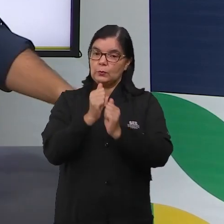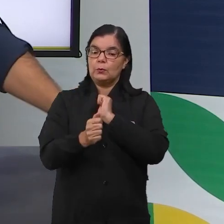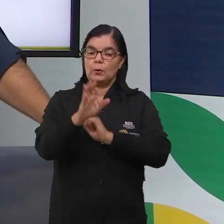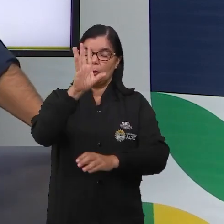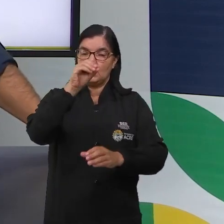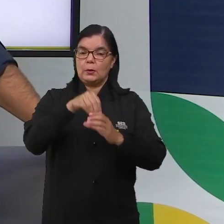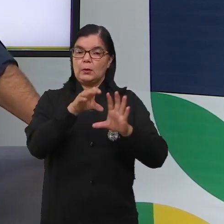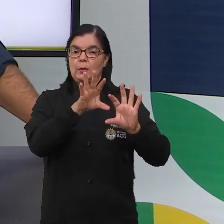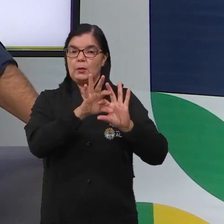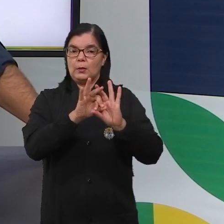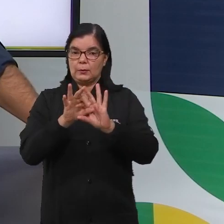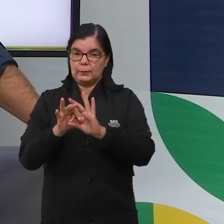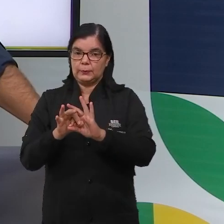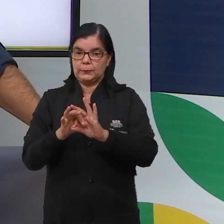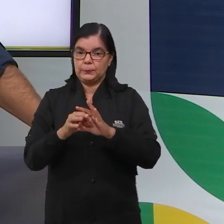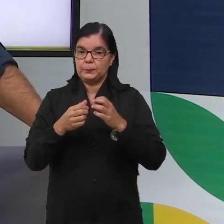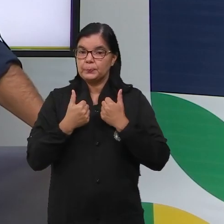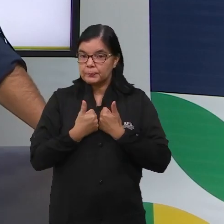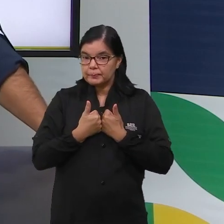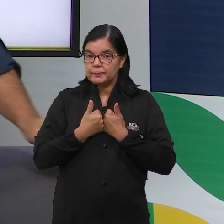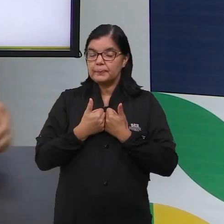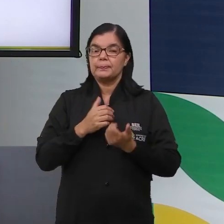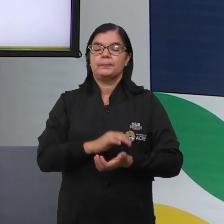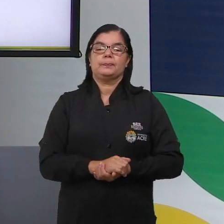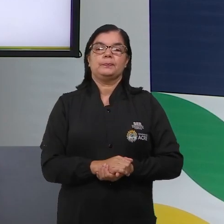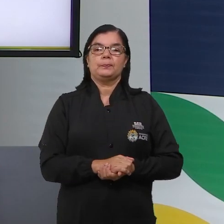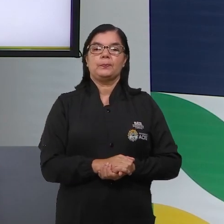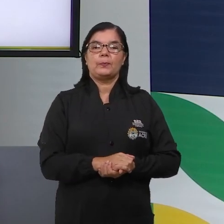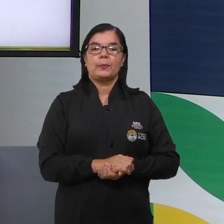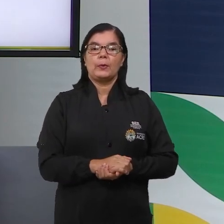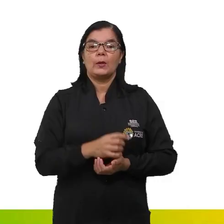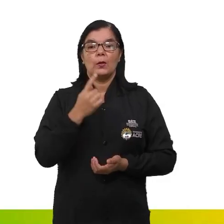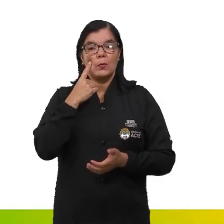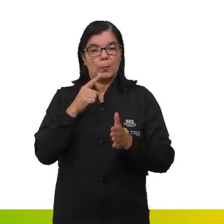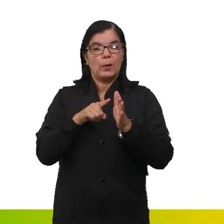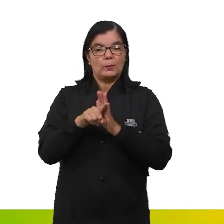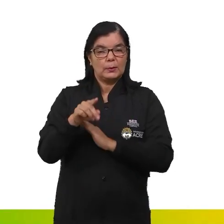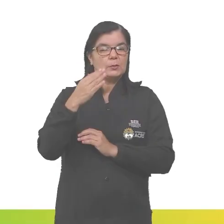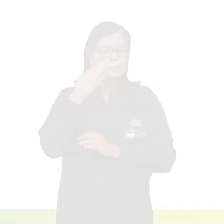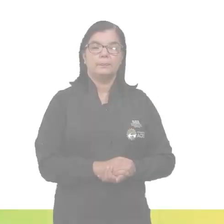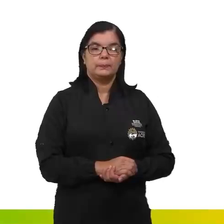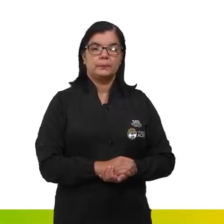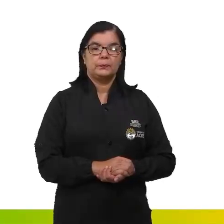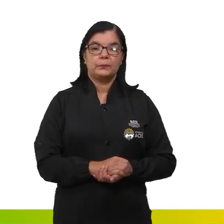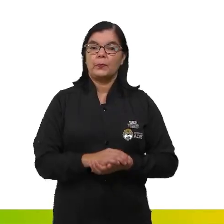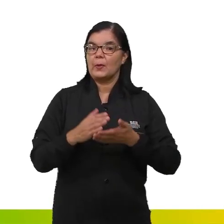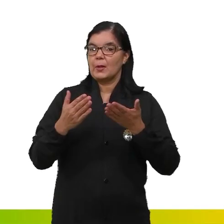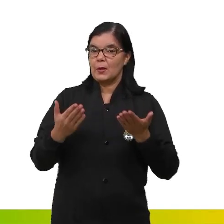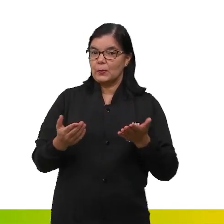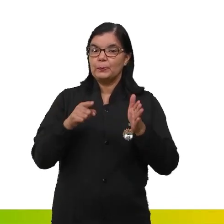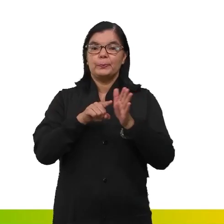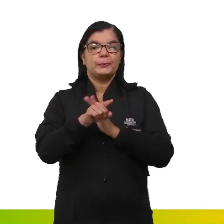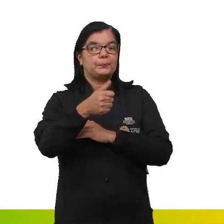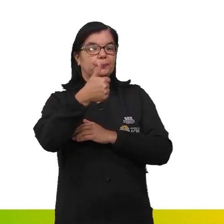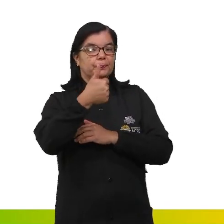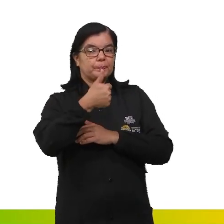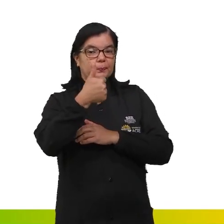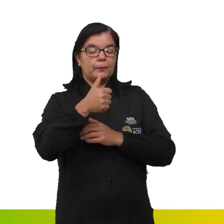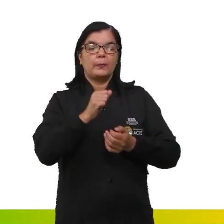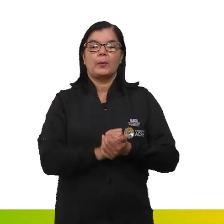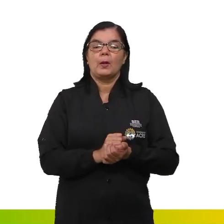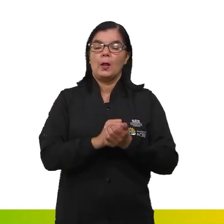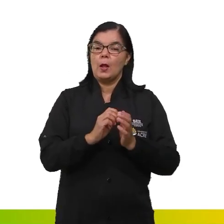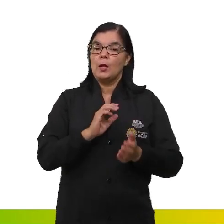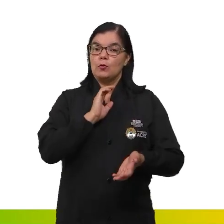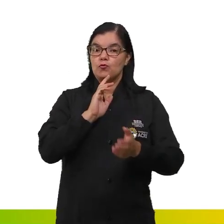dentro dos contextos das nações. Belezinha? Vamos avançar e fazer uma questão para ver se a gente entendeu de fato? Então vamos lá, questão 1. Em uma